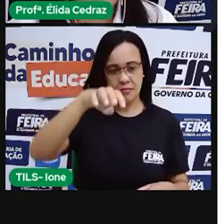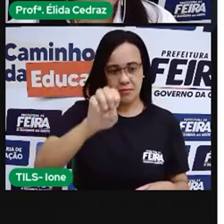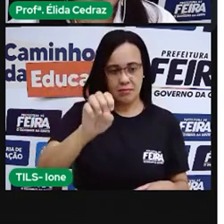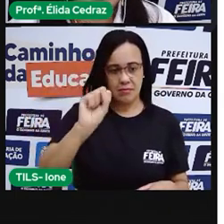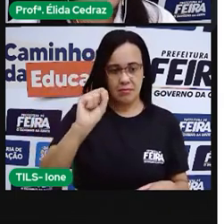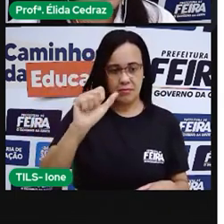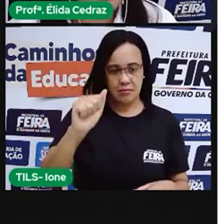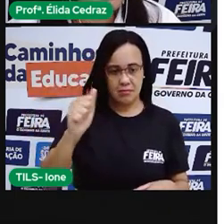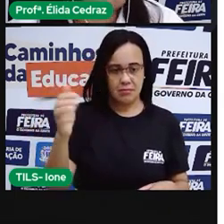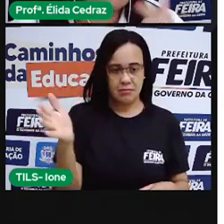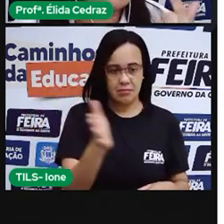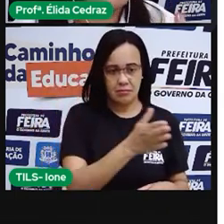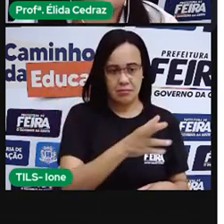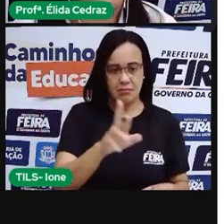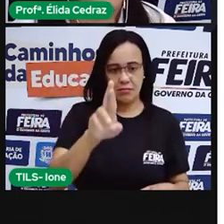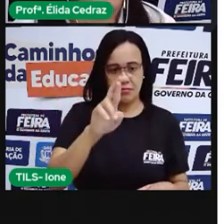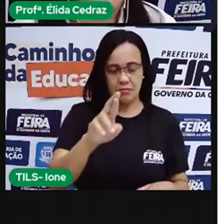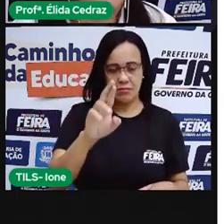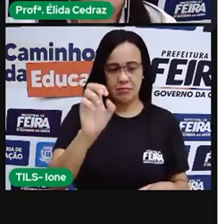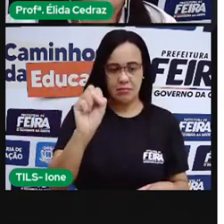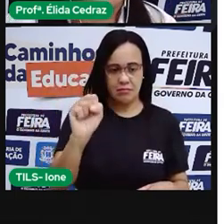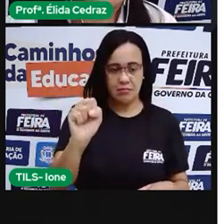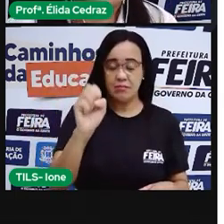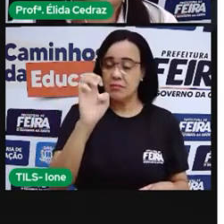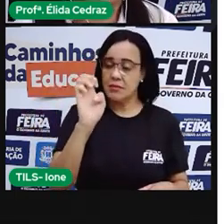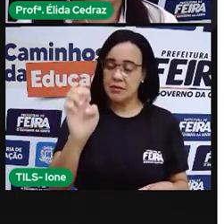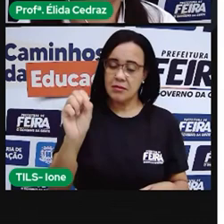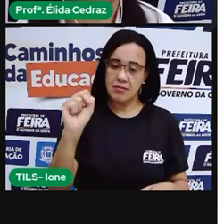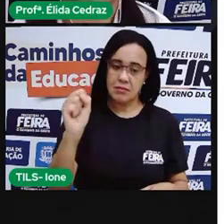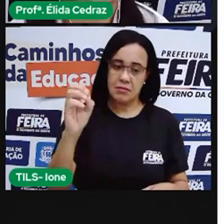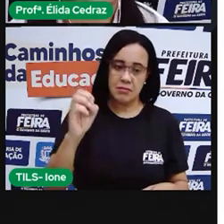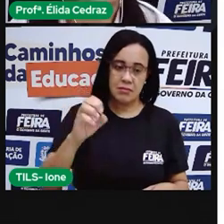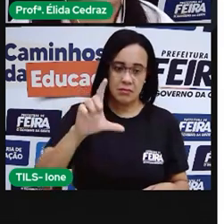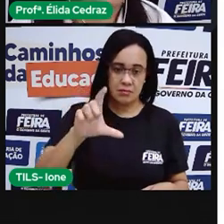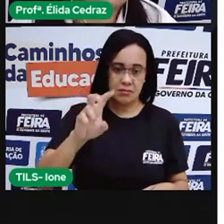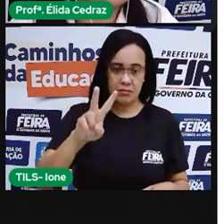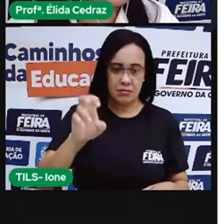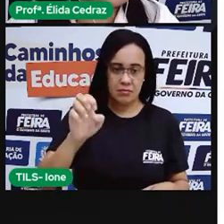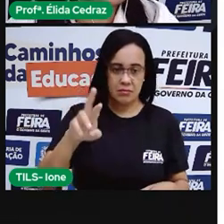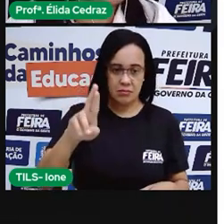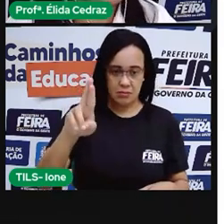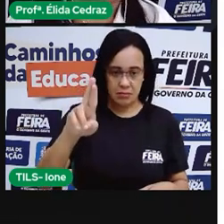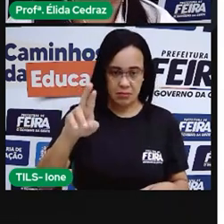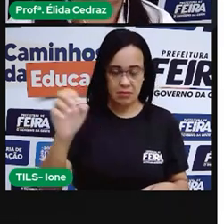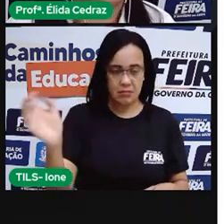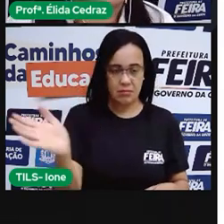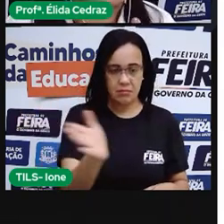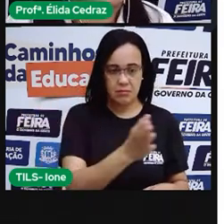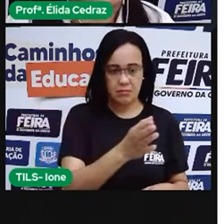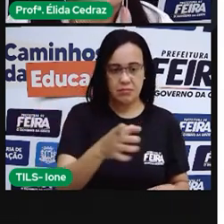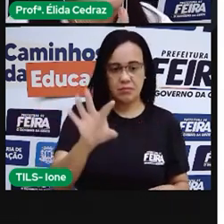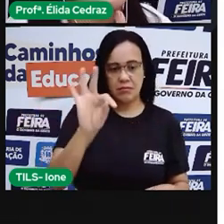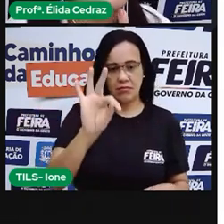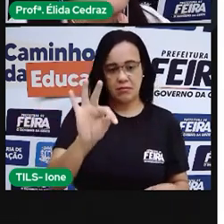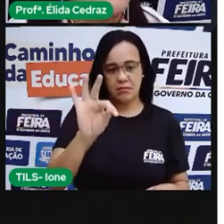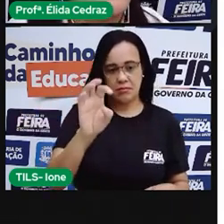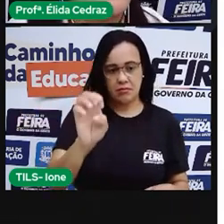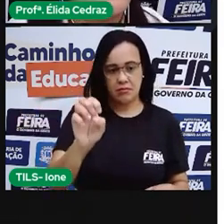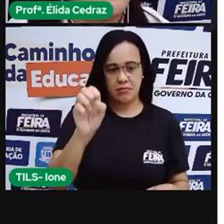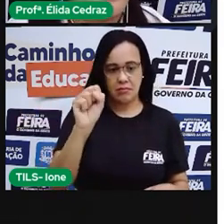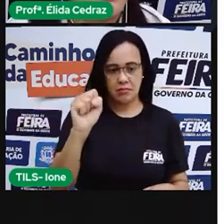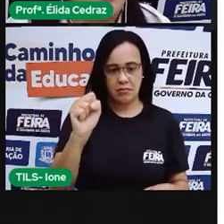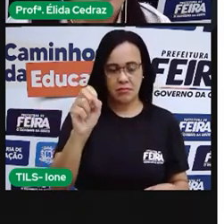e a letra S depois de uma consoante. Lembra que eu fiz o barulhinho da cobra no desenho animado? S.